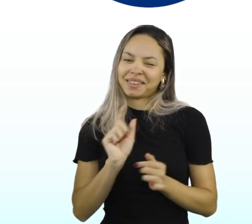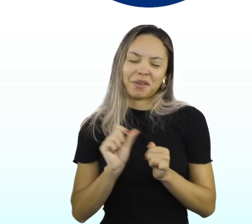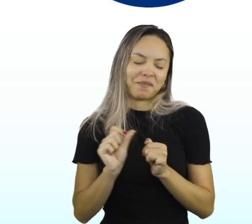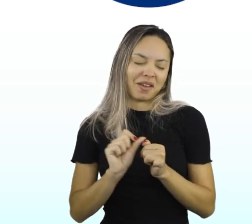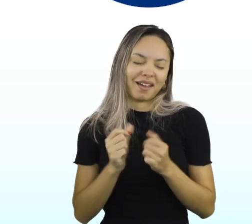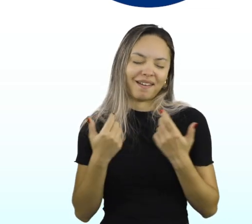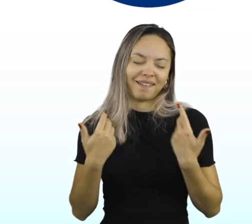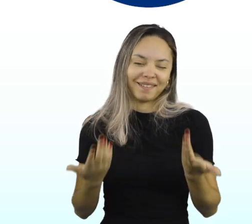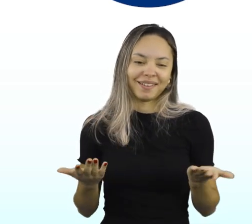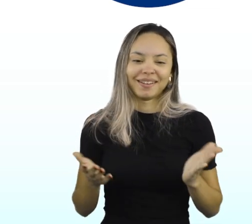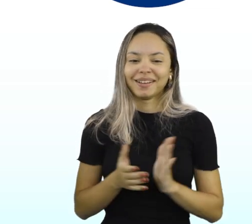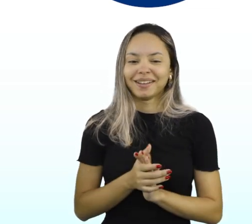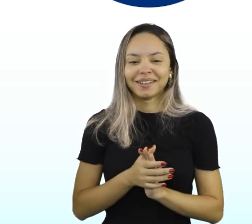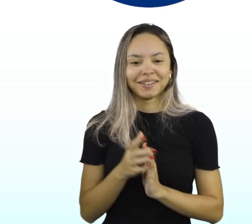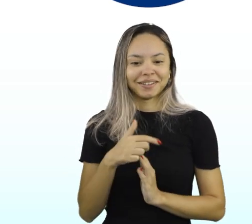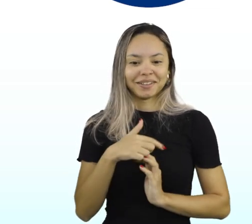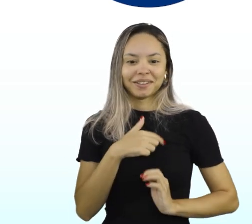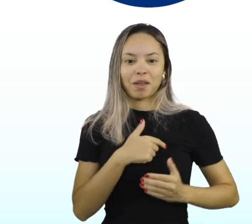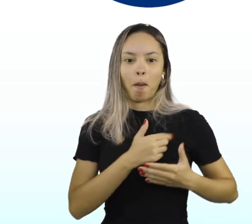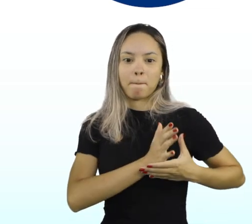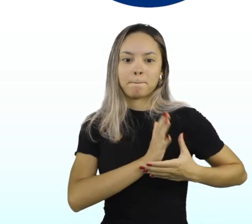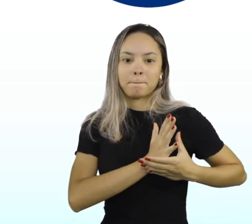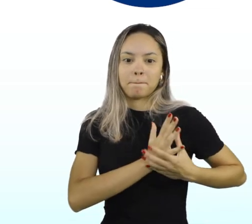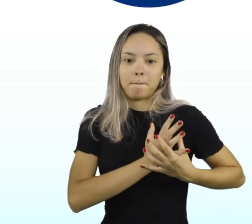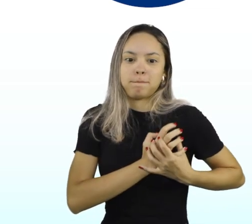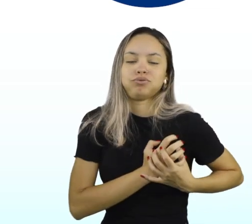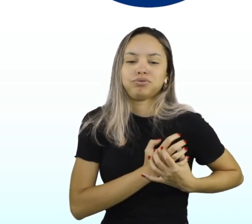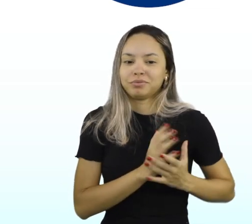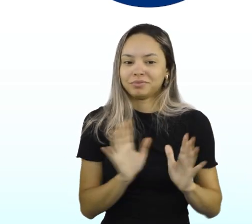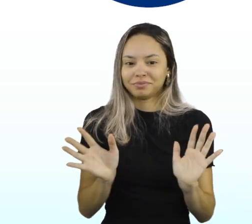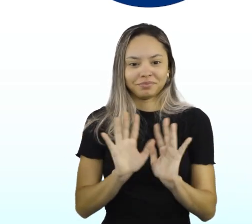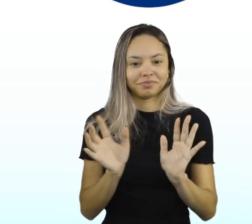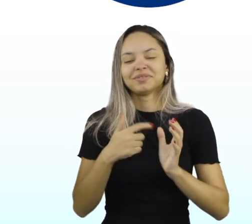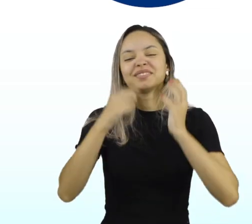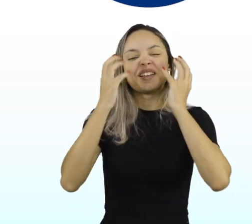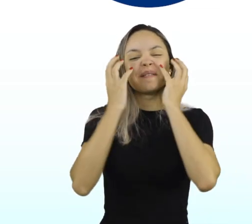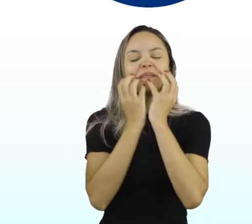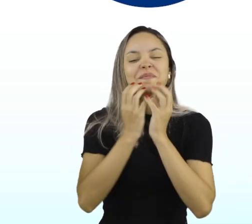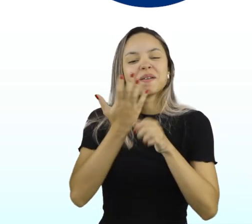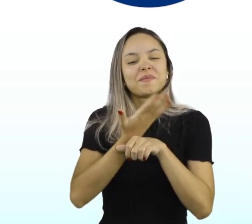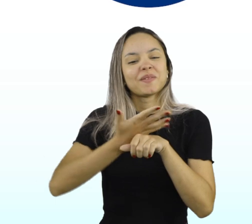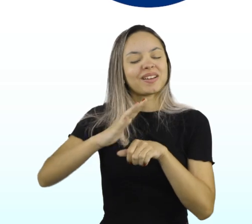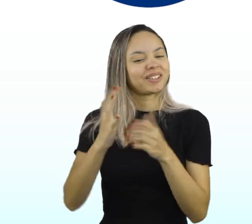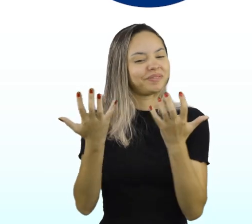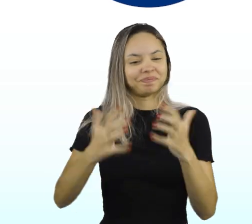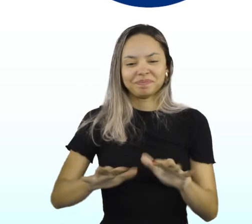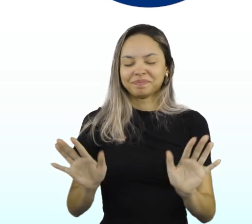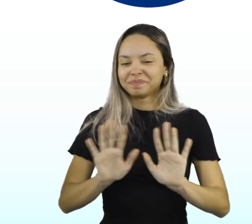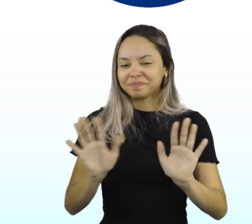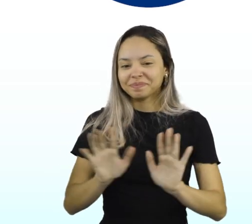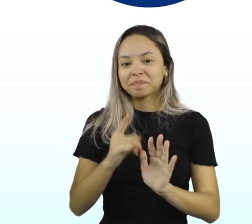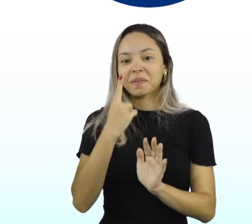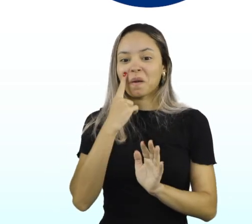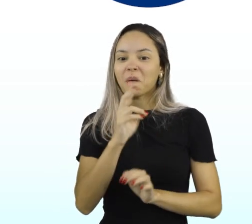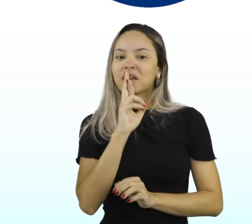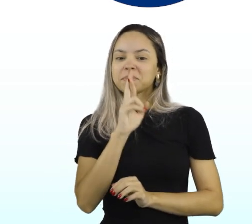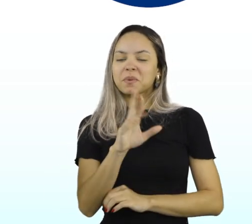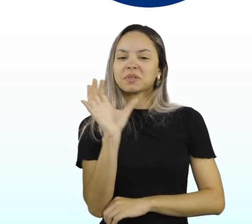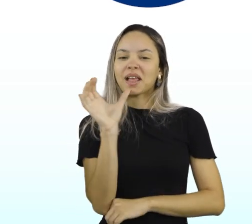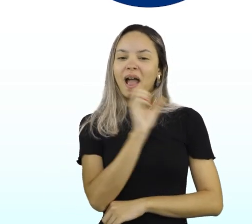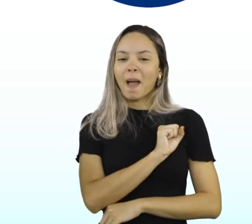isso comigo, não me mata de coração, não faça a barba ficar mais branca do que já está. Veja aí que a resposta é